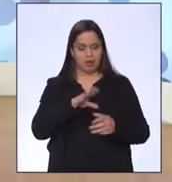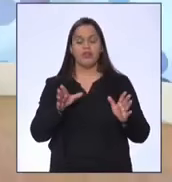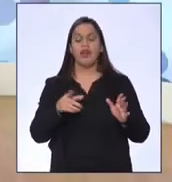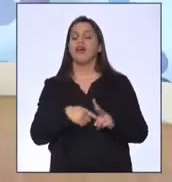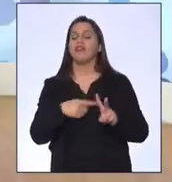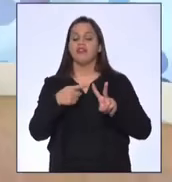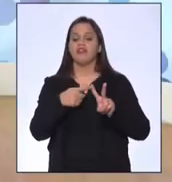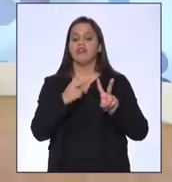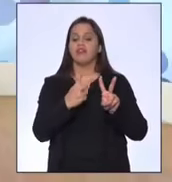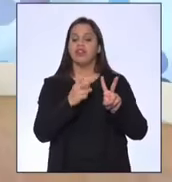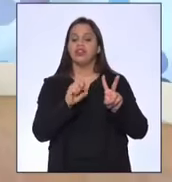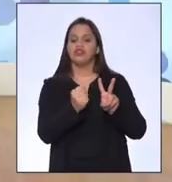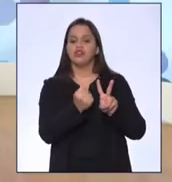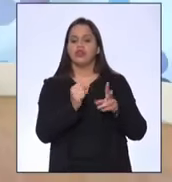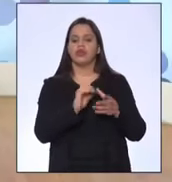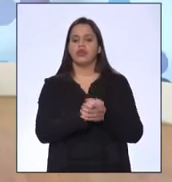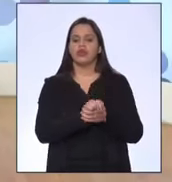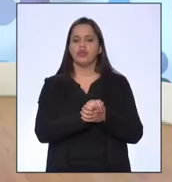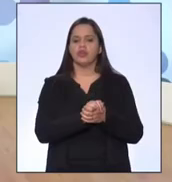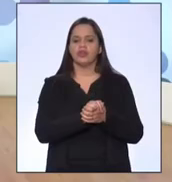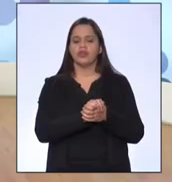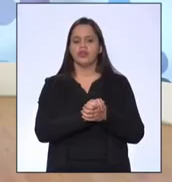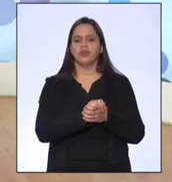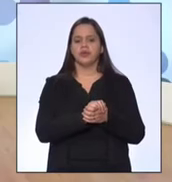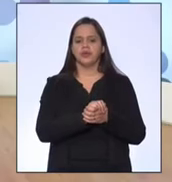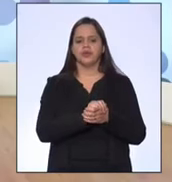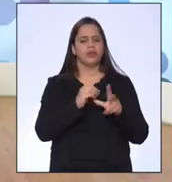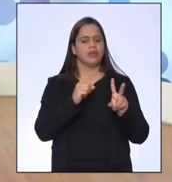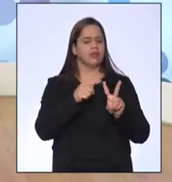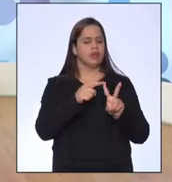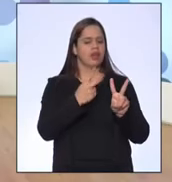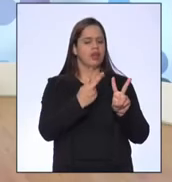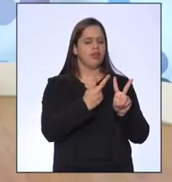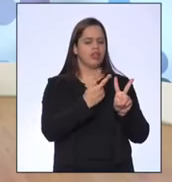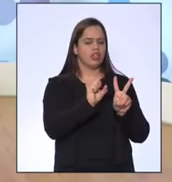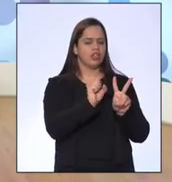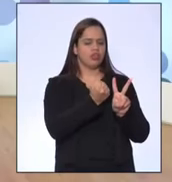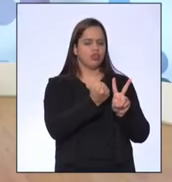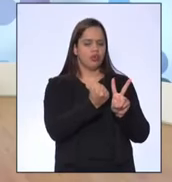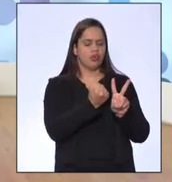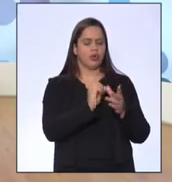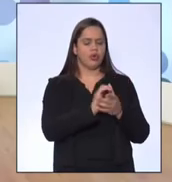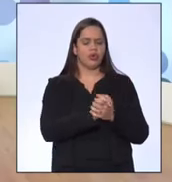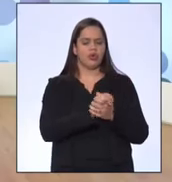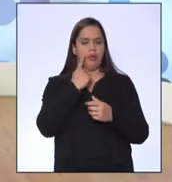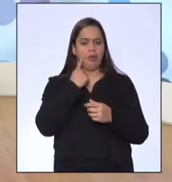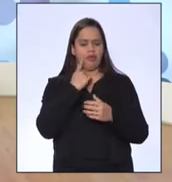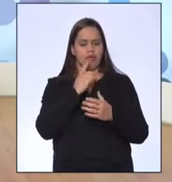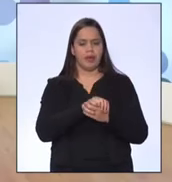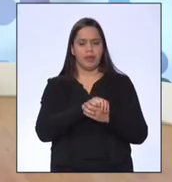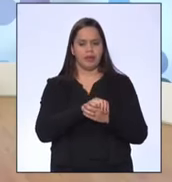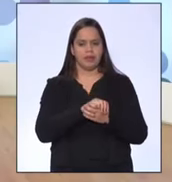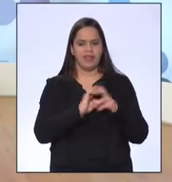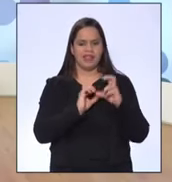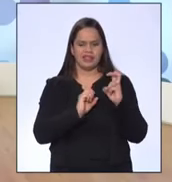raiz de 28, quanto você acha que dá? Olha, raiz de 28, eu acho que vai dar